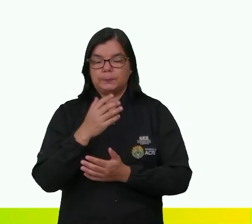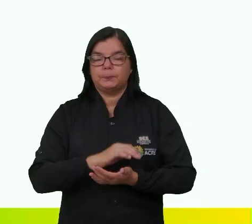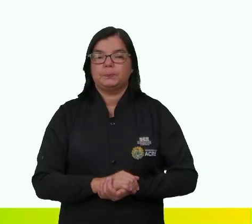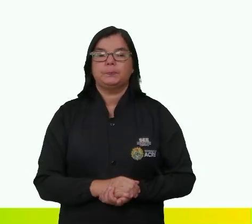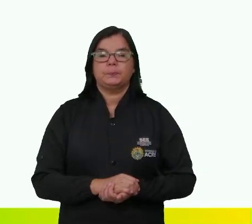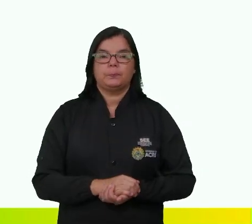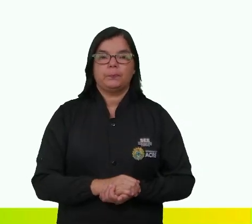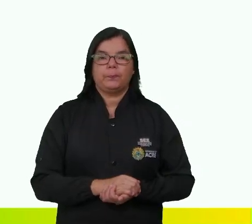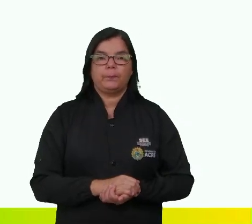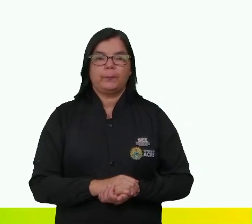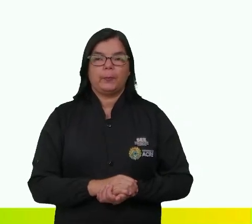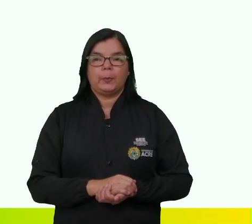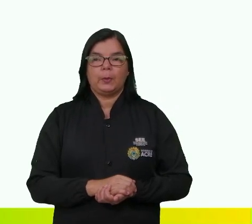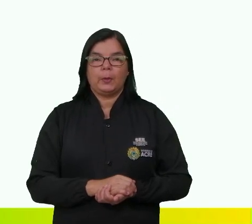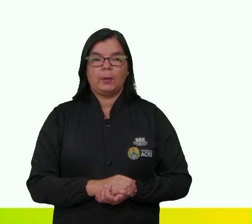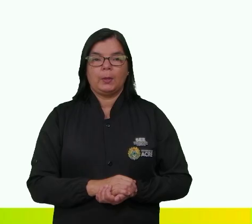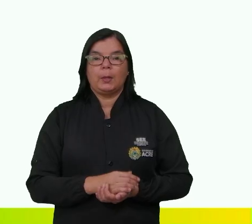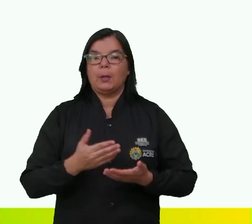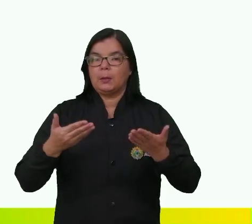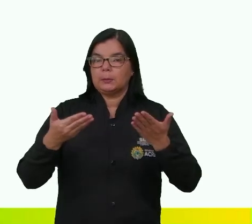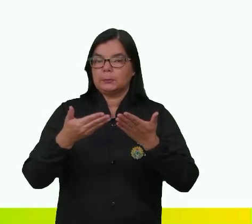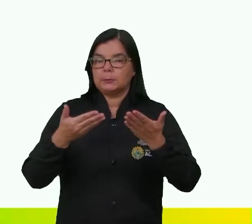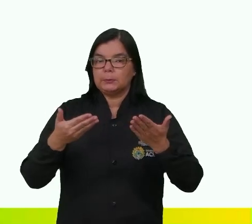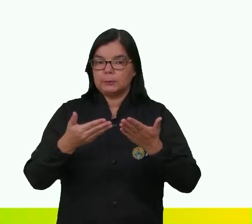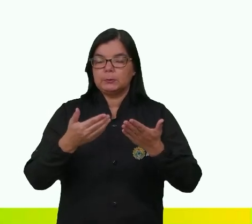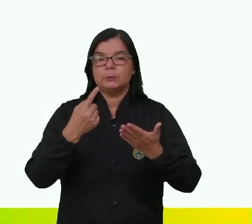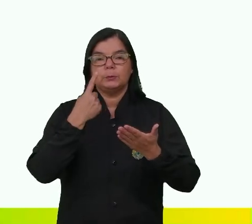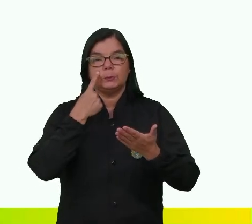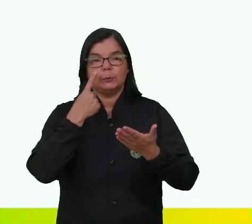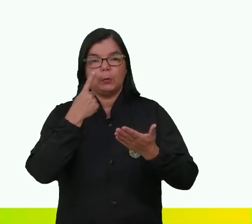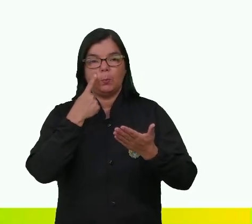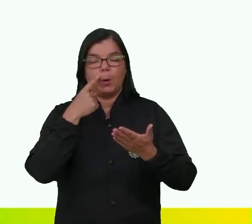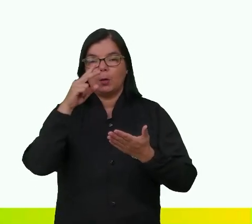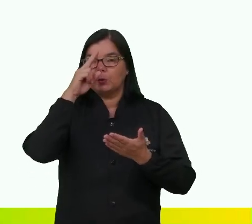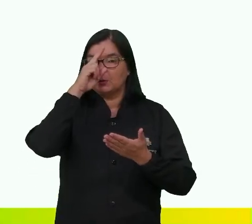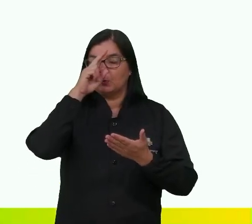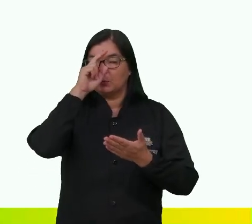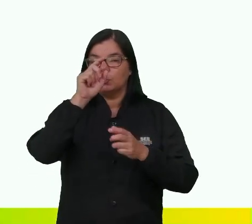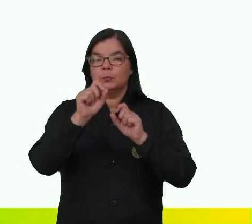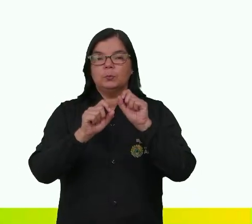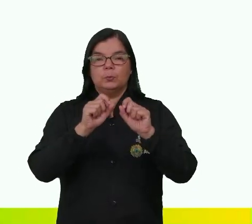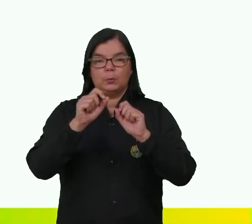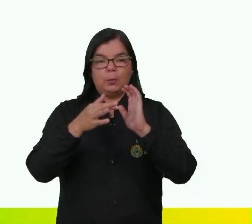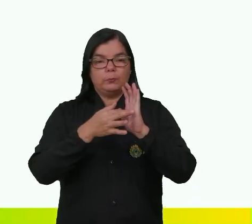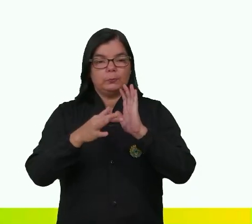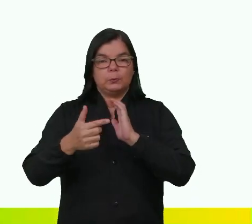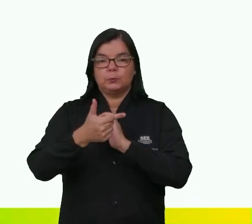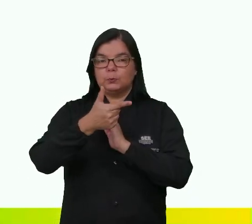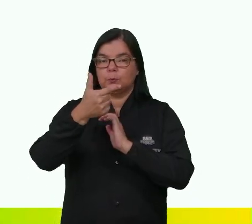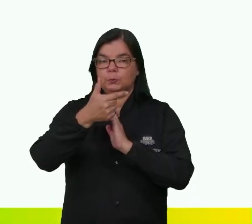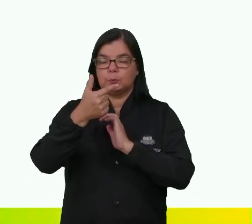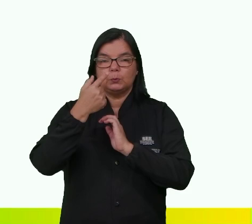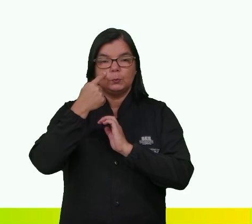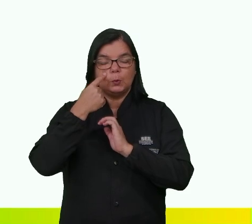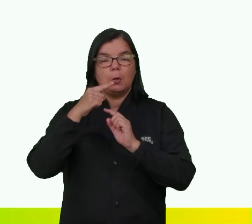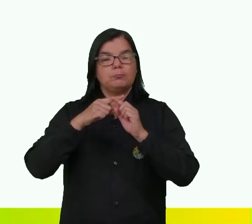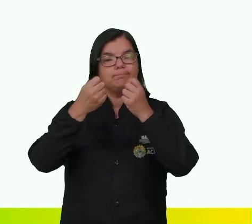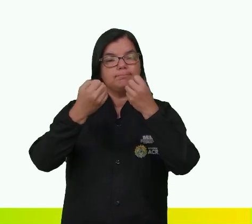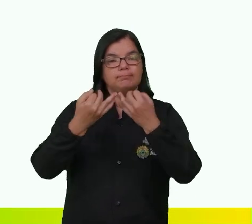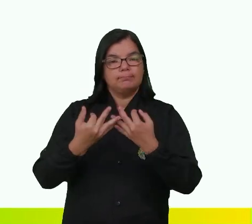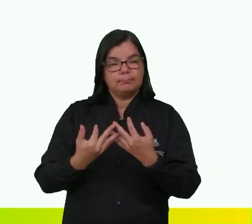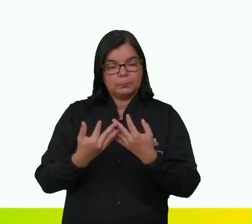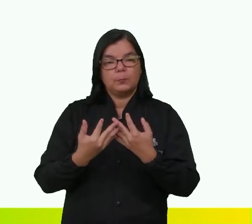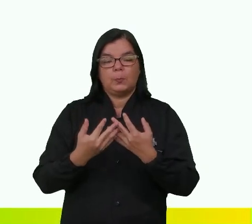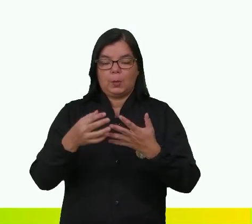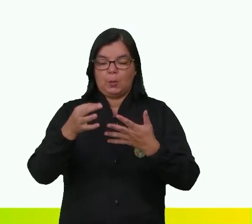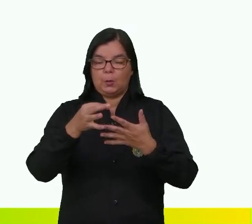Então, eu vou, agora que nós relembramos o que é uma função quadrática, explicar para vocês